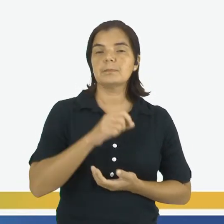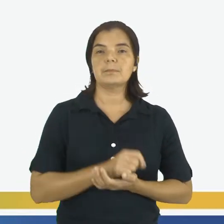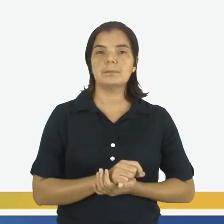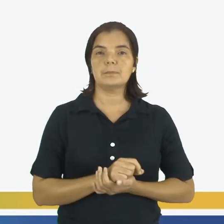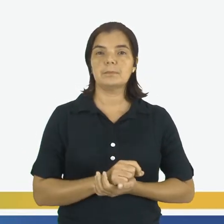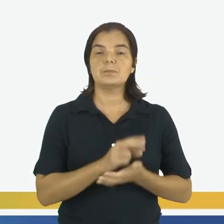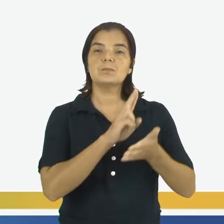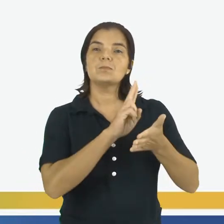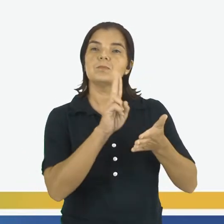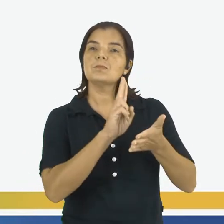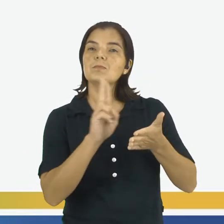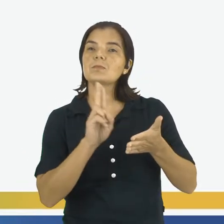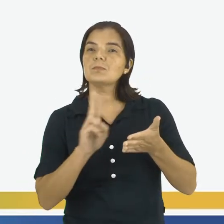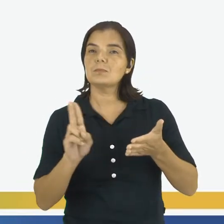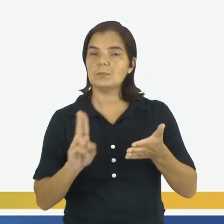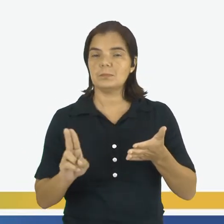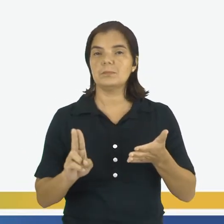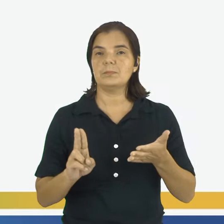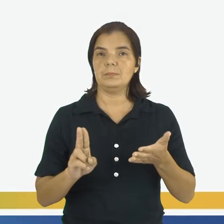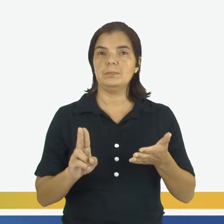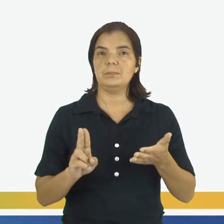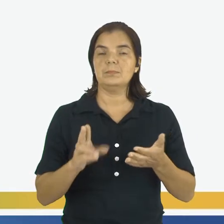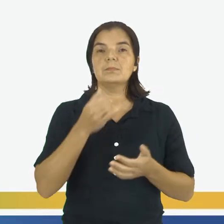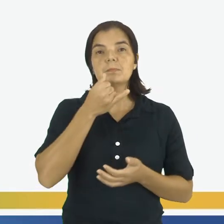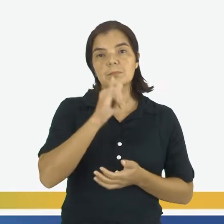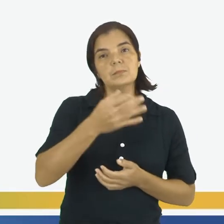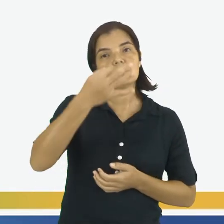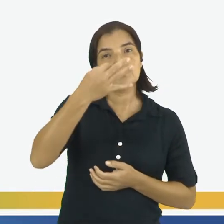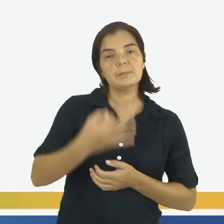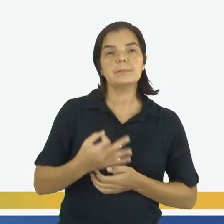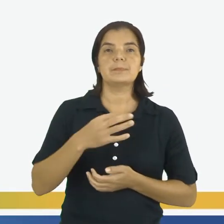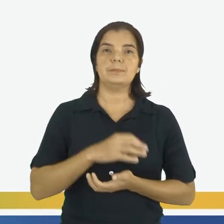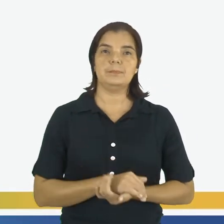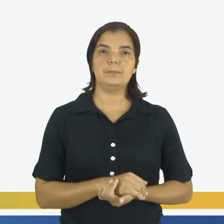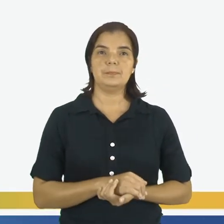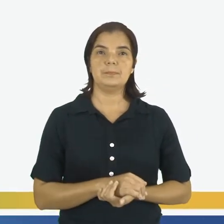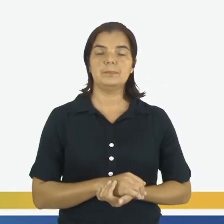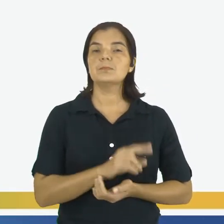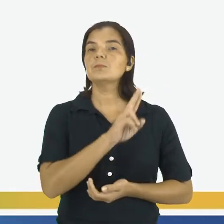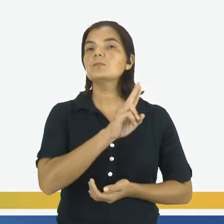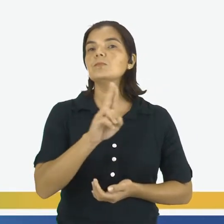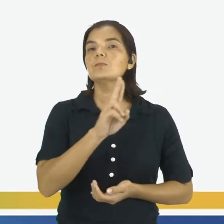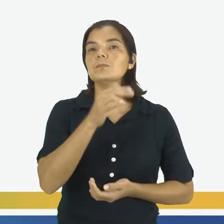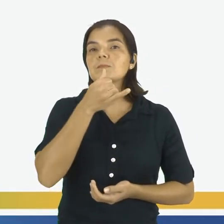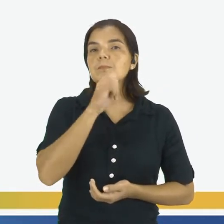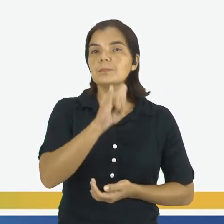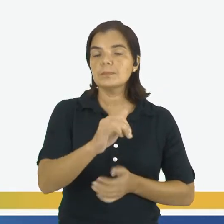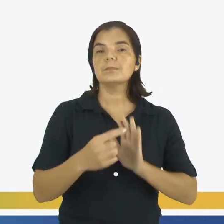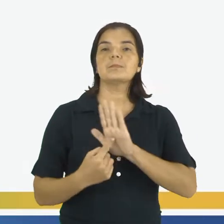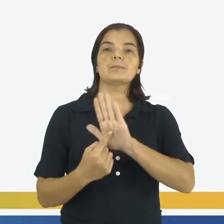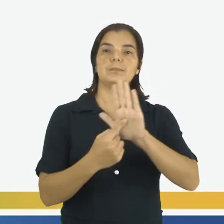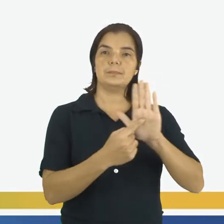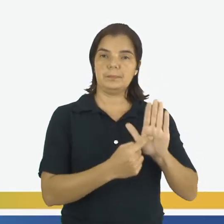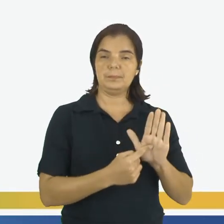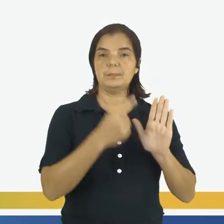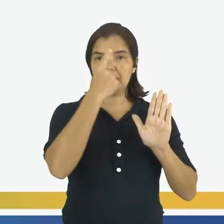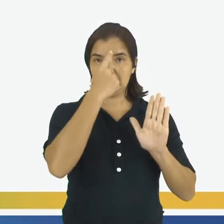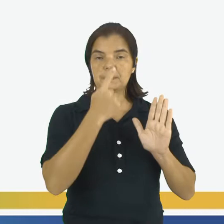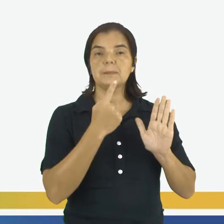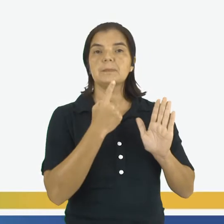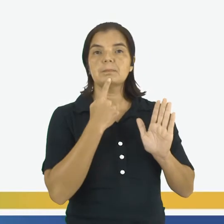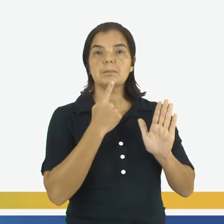é nomear essas imagens com a fonte correta. O nome das fontes que estão sendo representadas nas